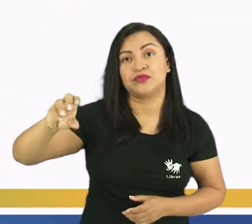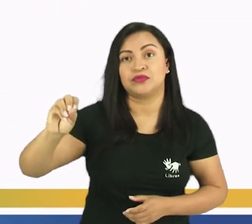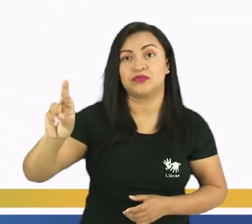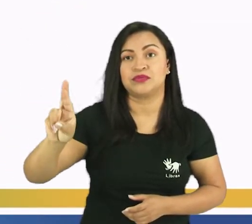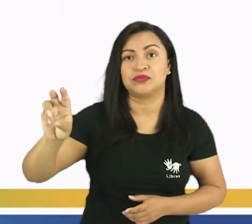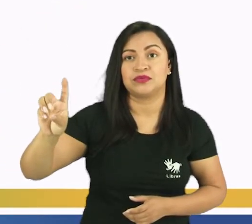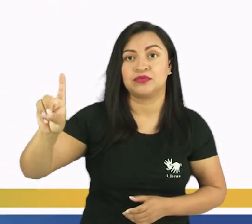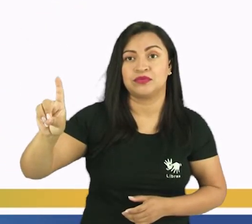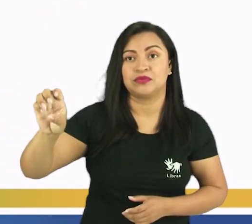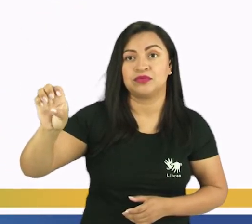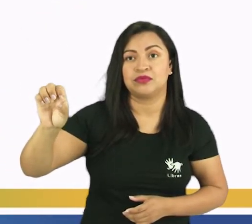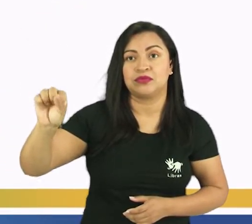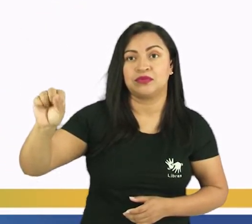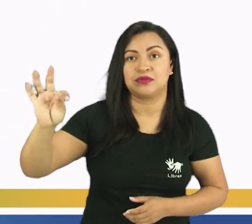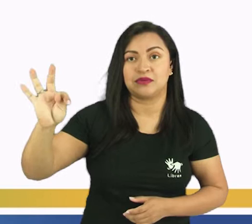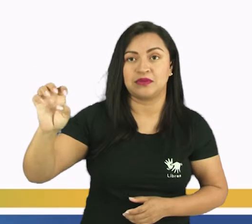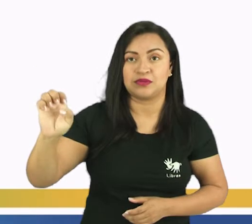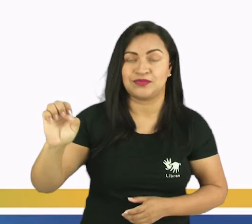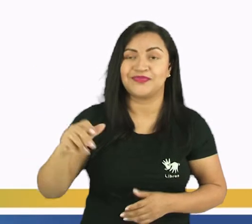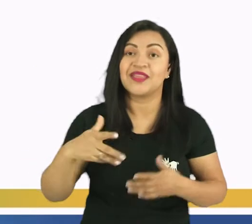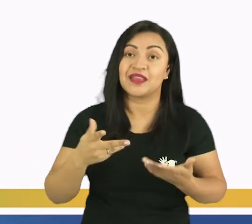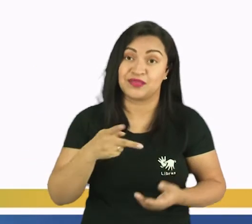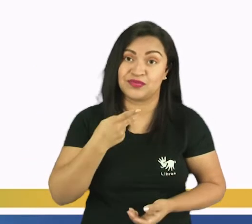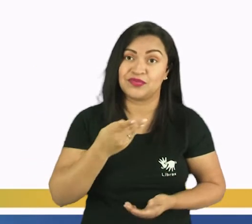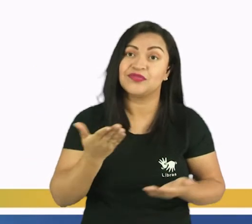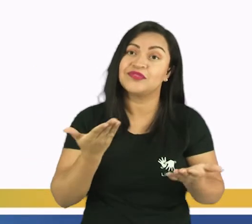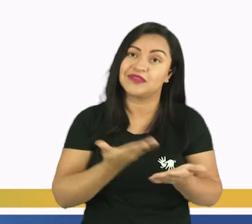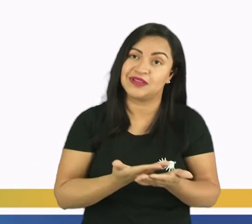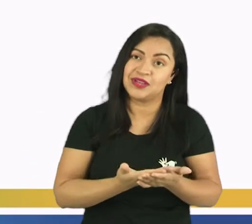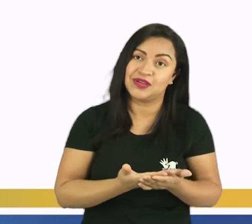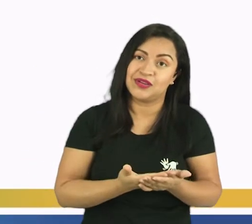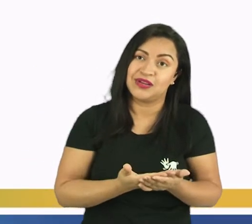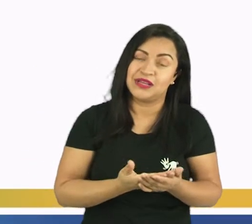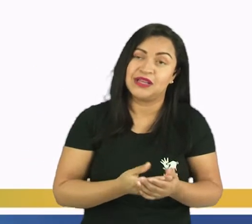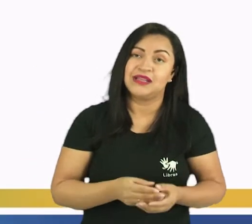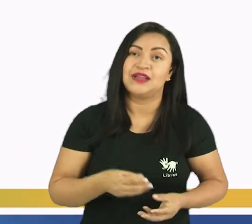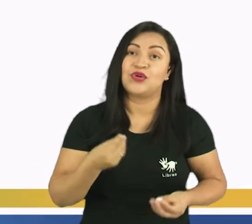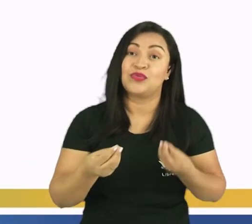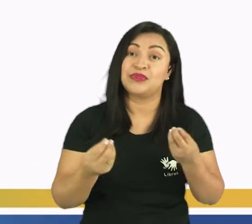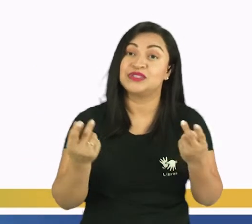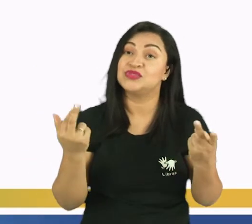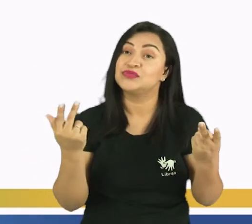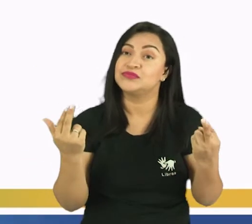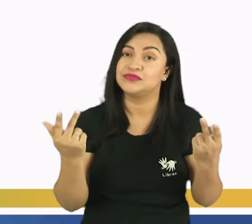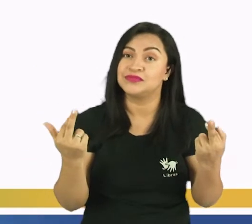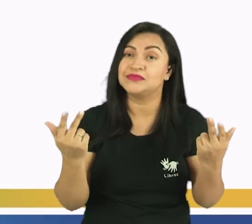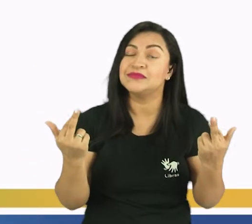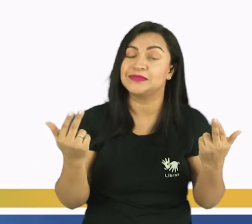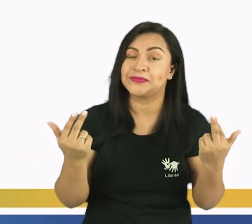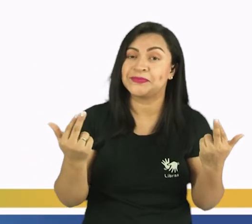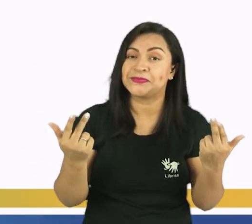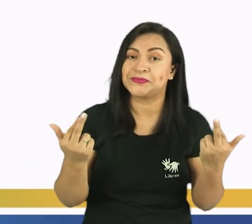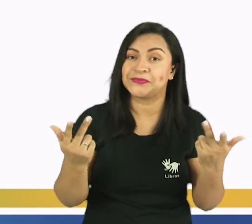aula. É as semelhanças que existem entre duas